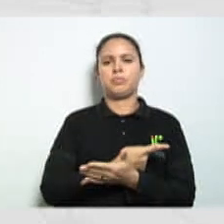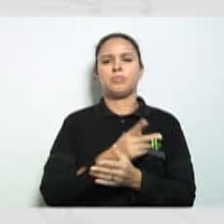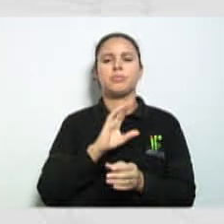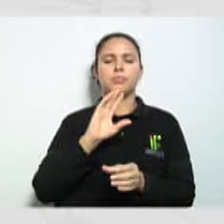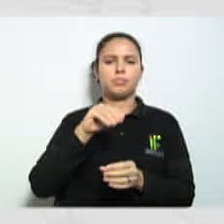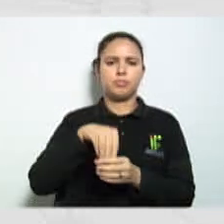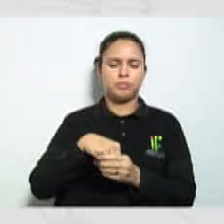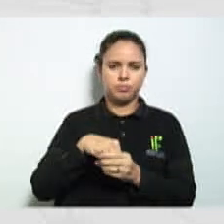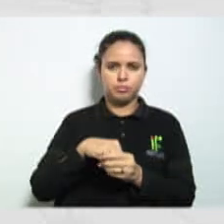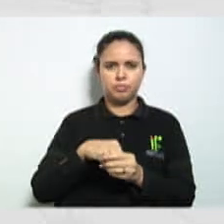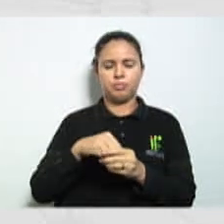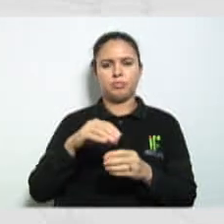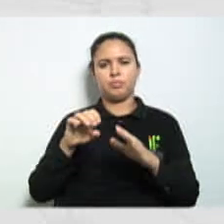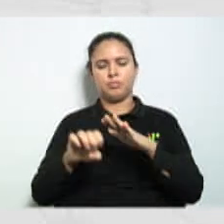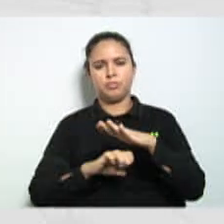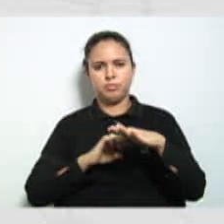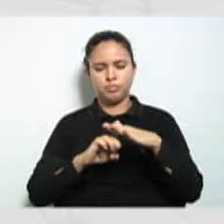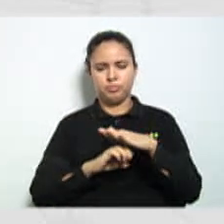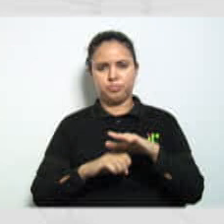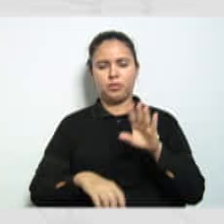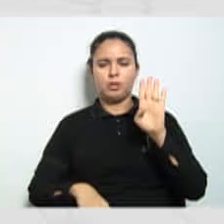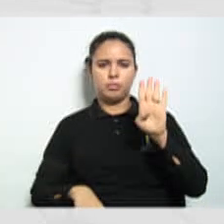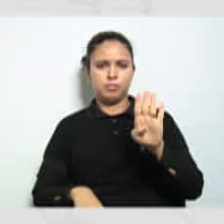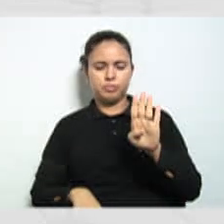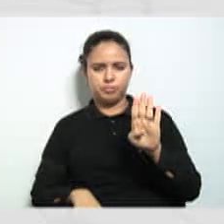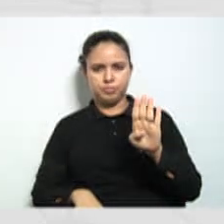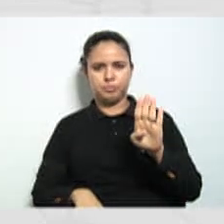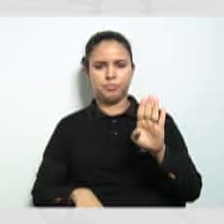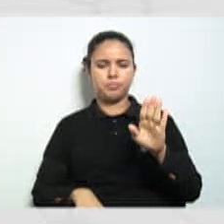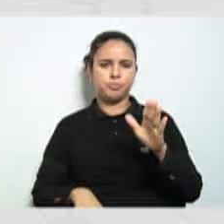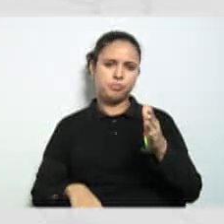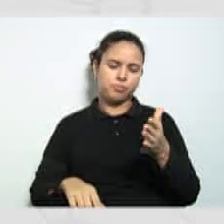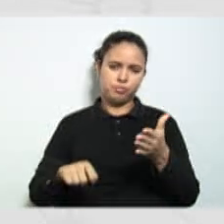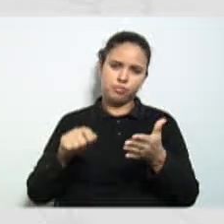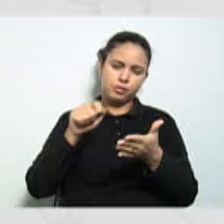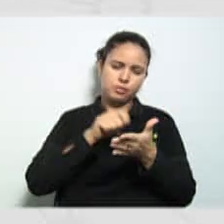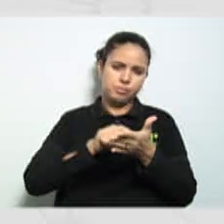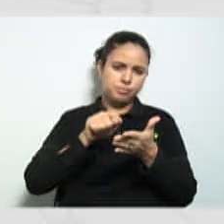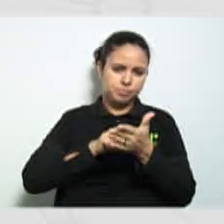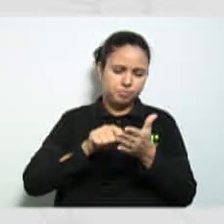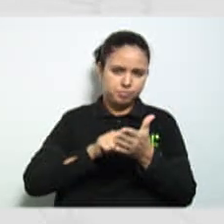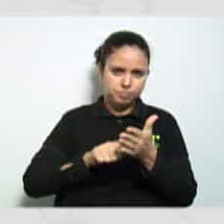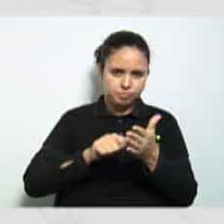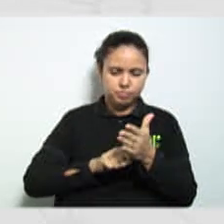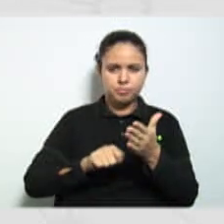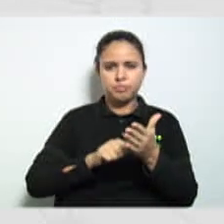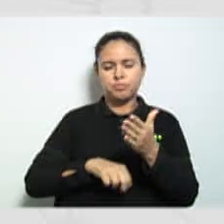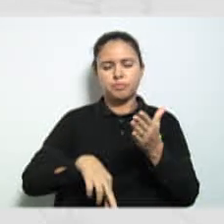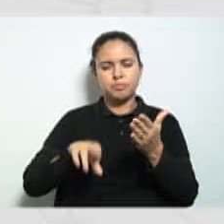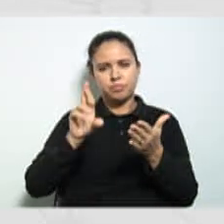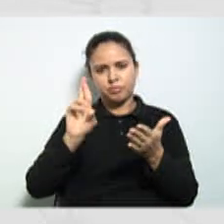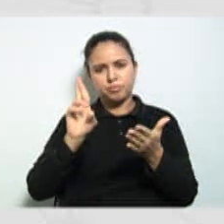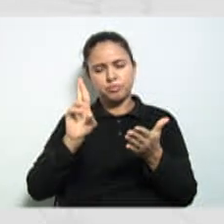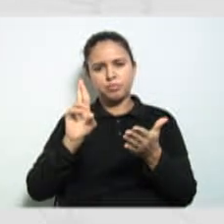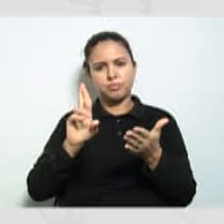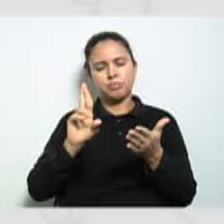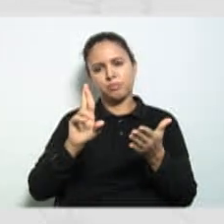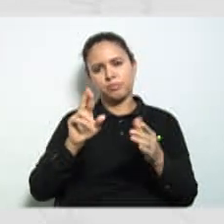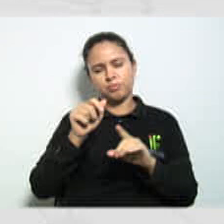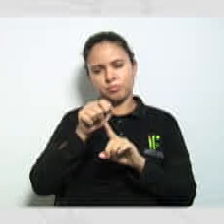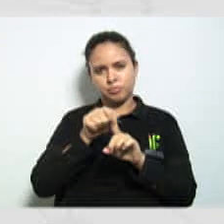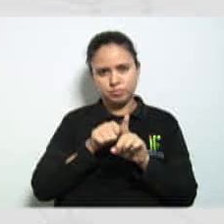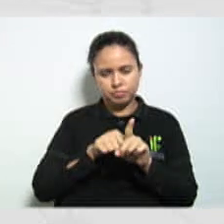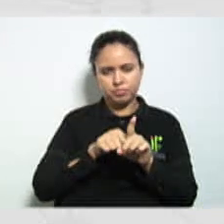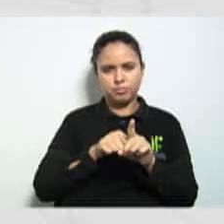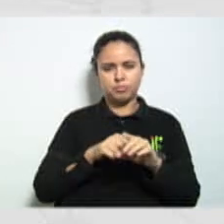empresa. Letra B. Faculdade de escrituração em partidas mensais. Letra C. Obrigatório para